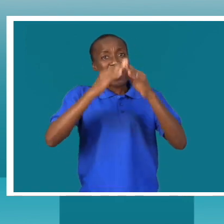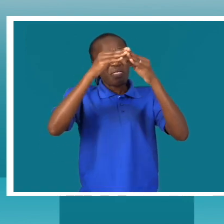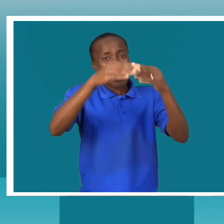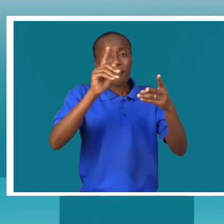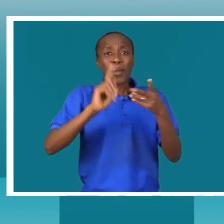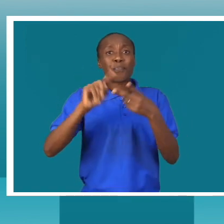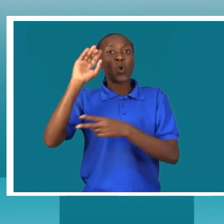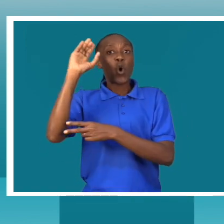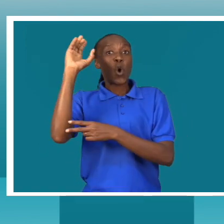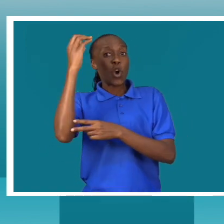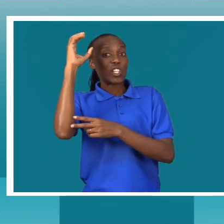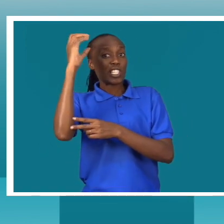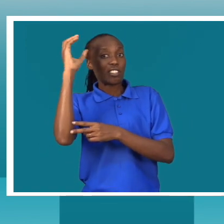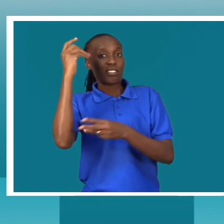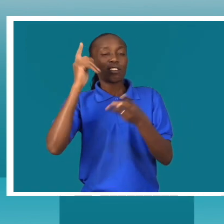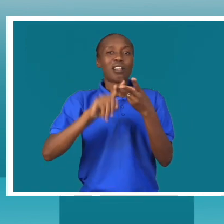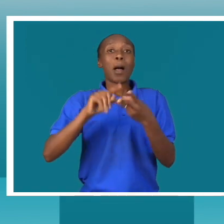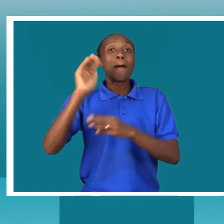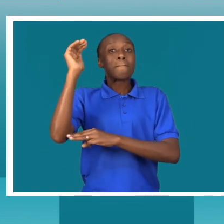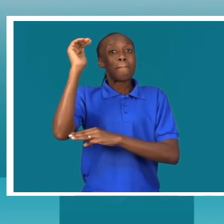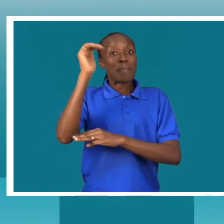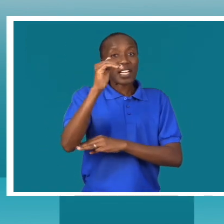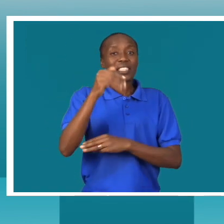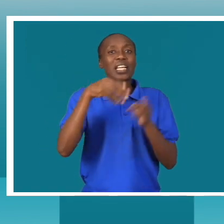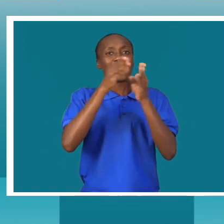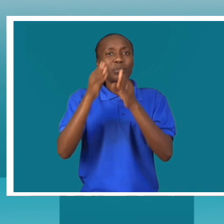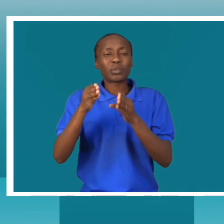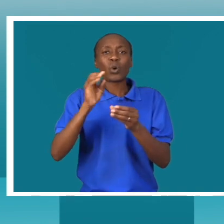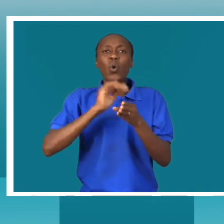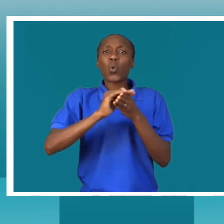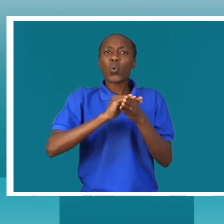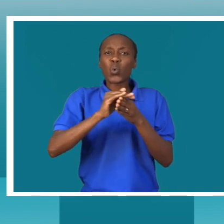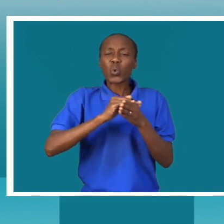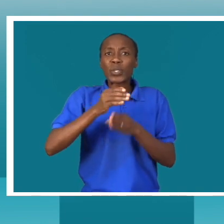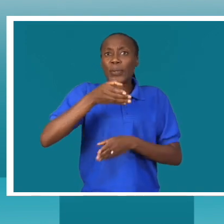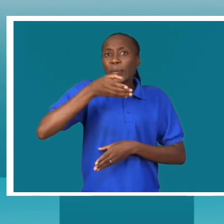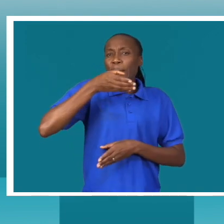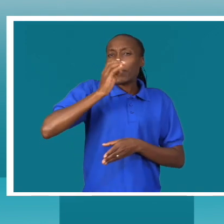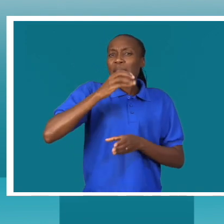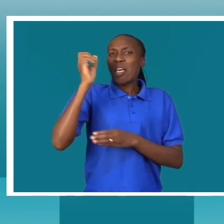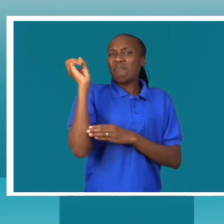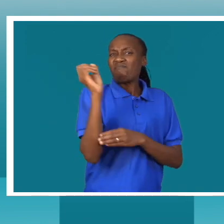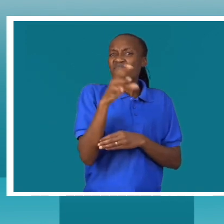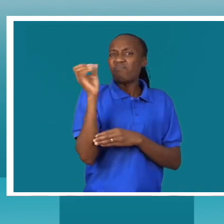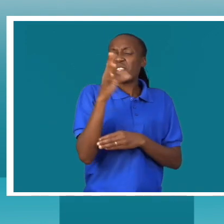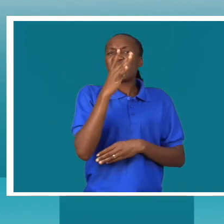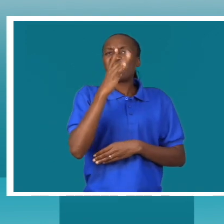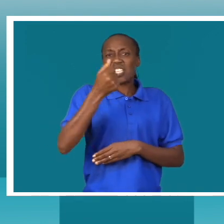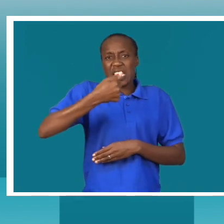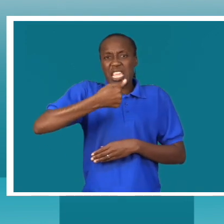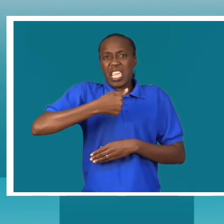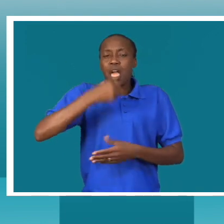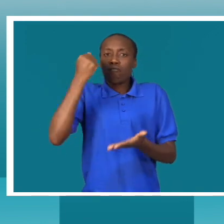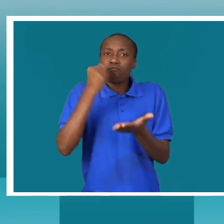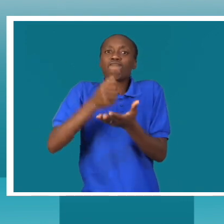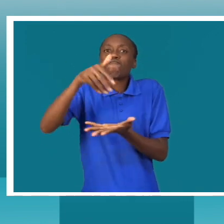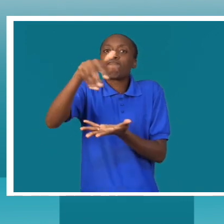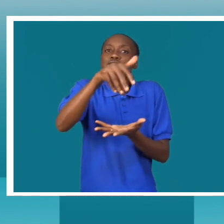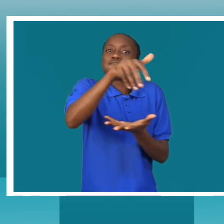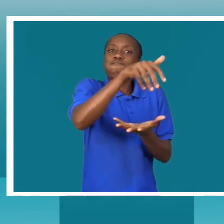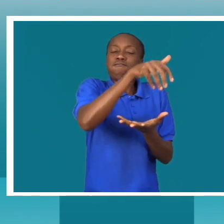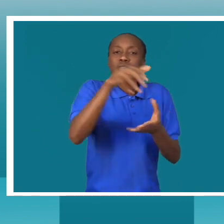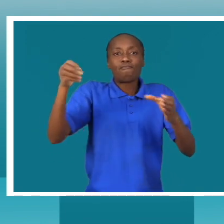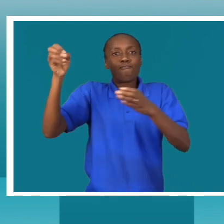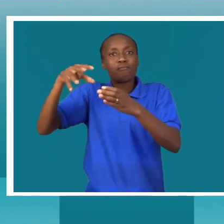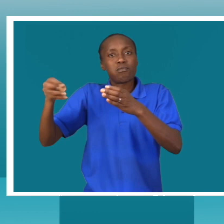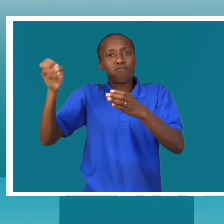irá ktm costa do sol e mesmo na baixa da cidade de maputo a quem bebe e arremessa